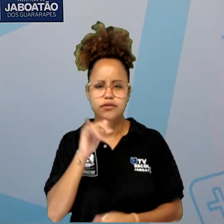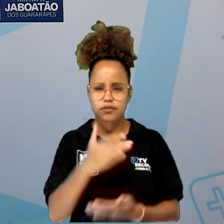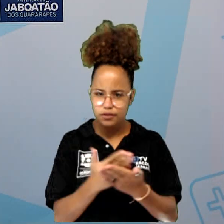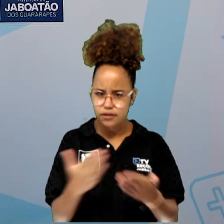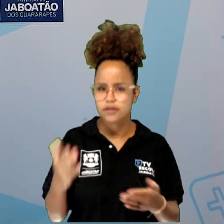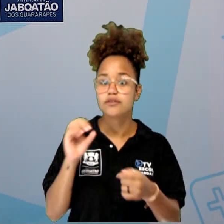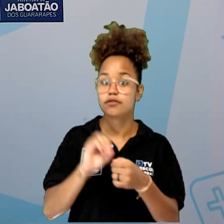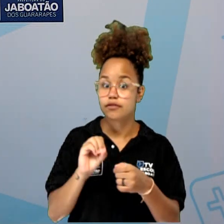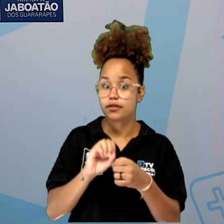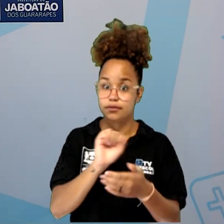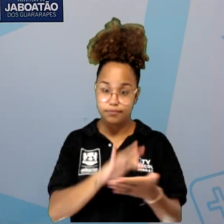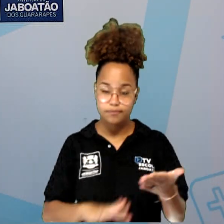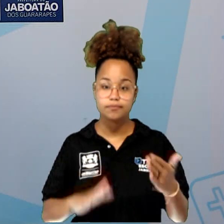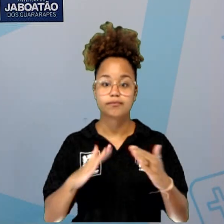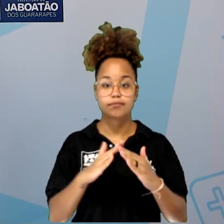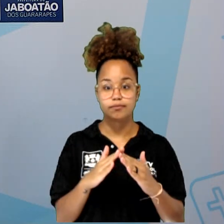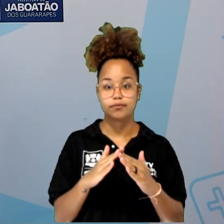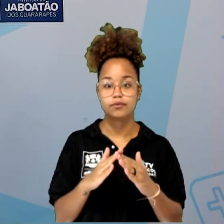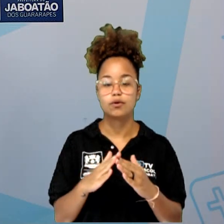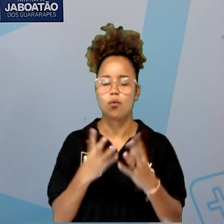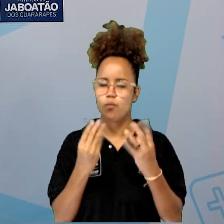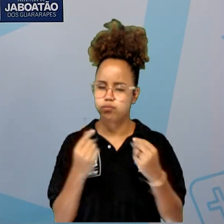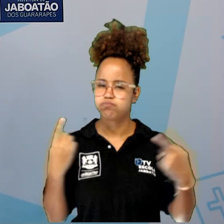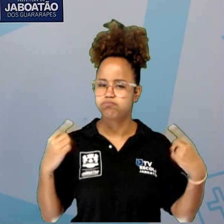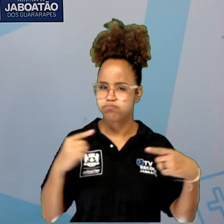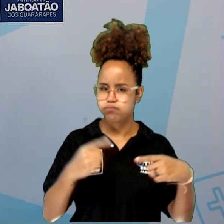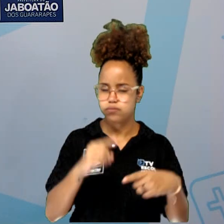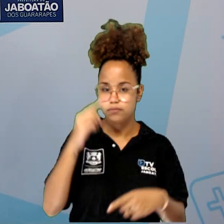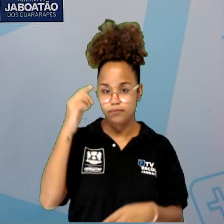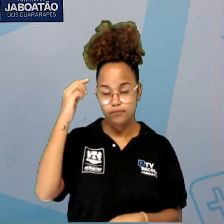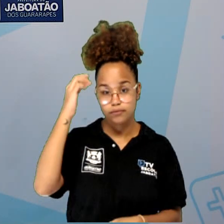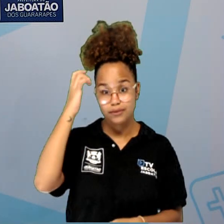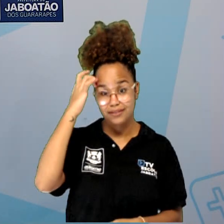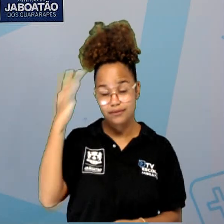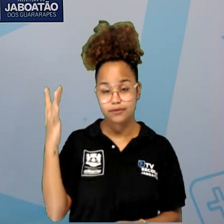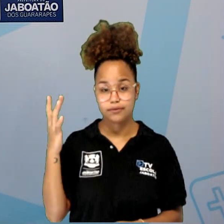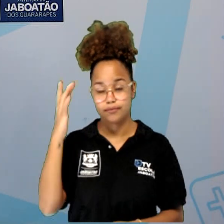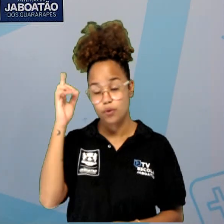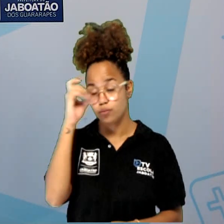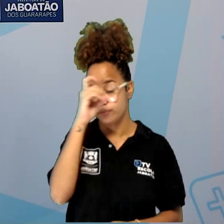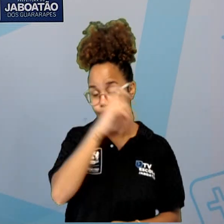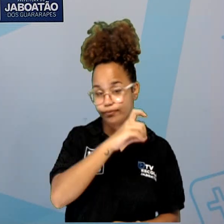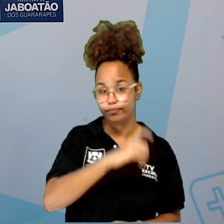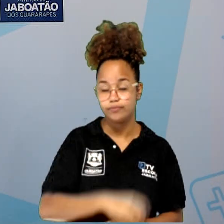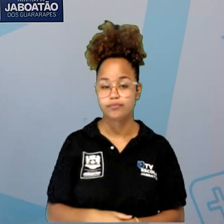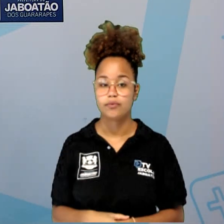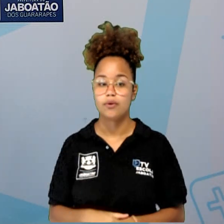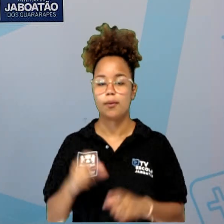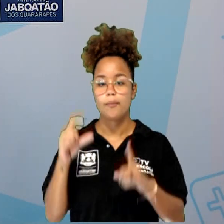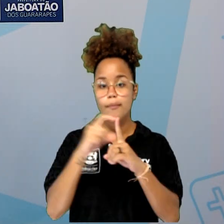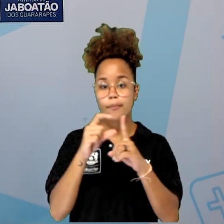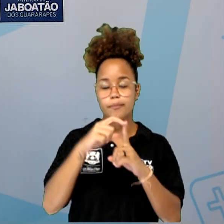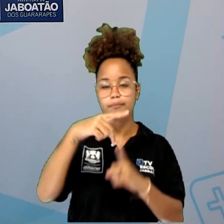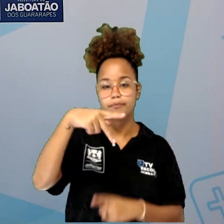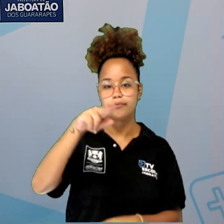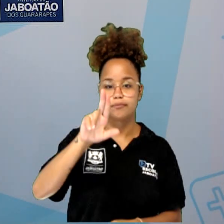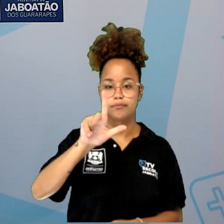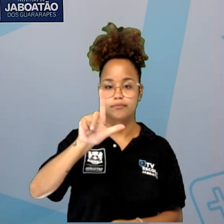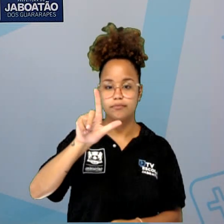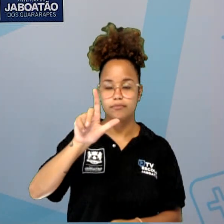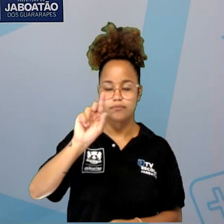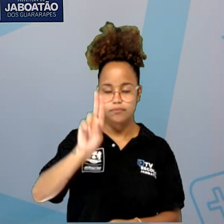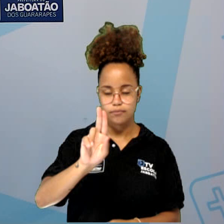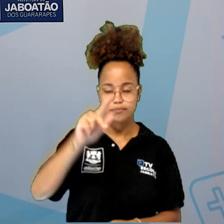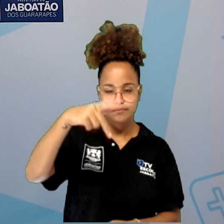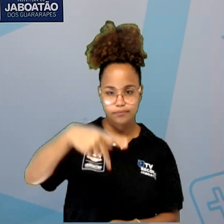exercício de casa, que foi um grande desafio, acredito. Vamos começar pela palavra purple. Então,